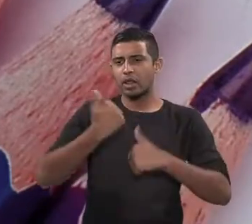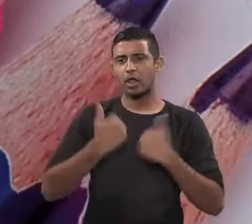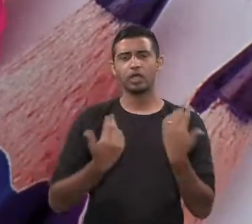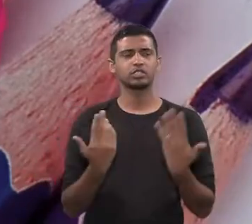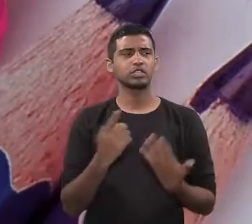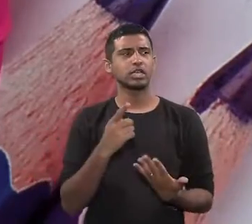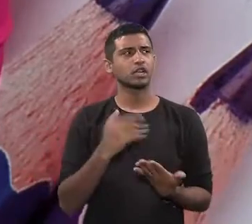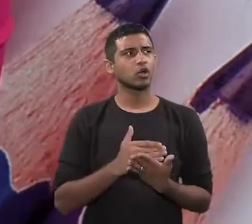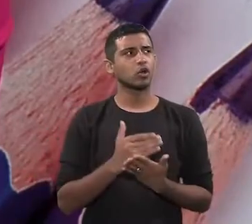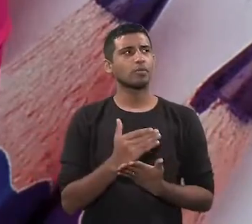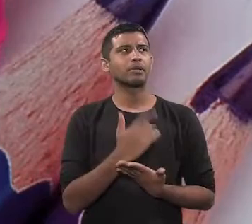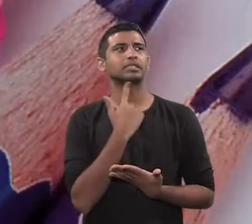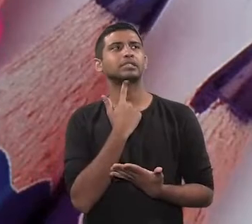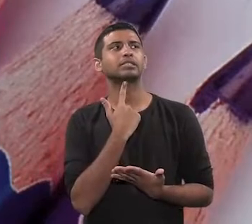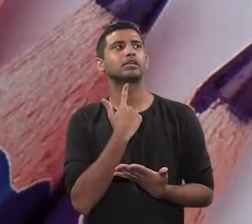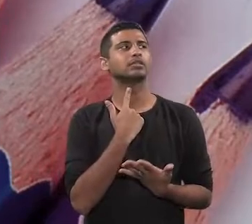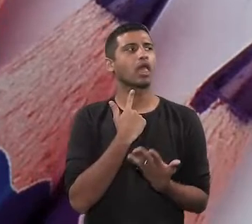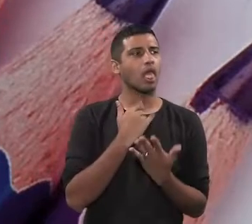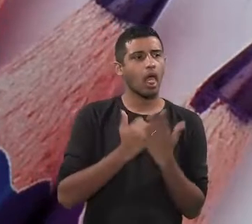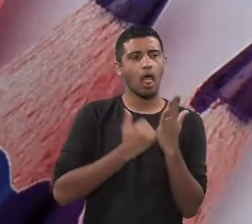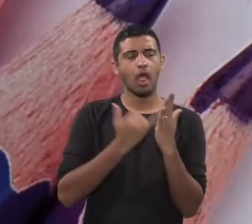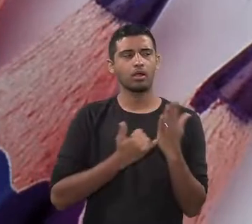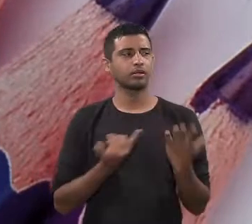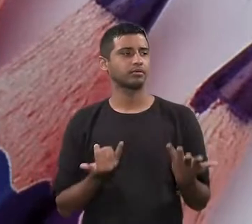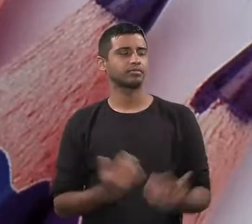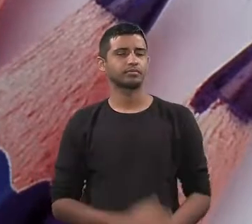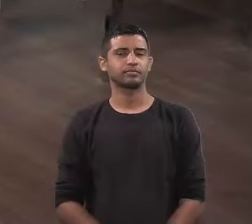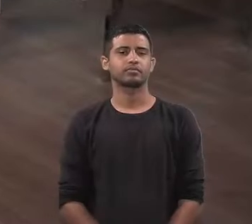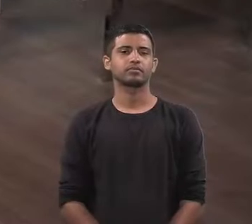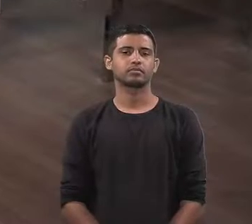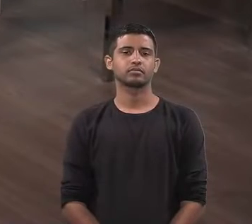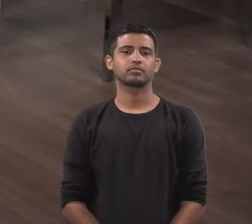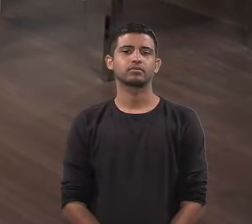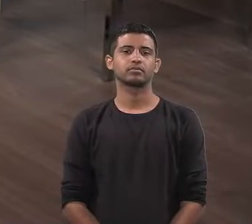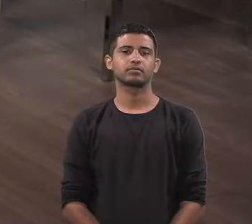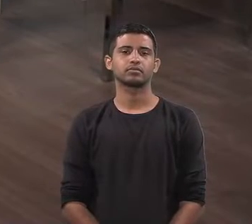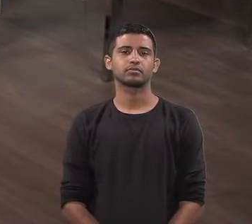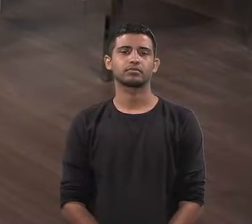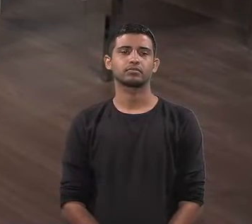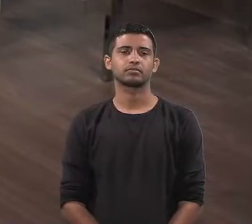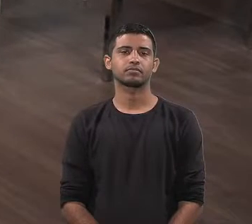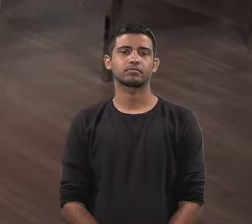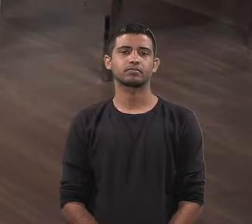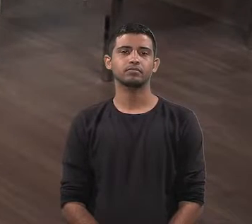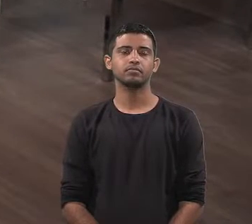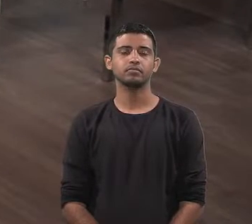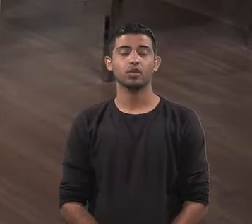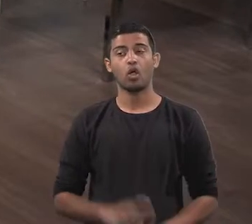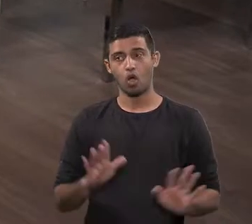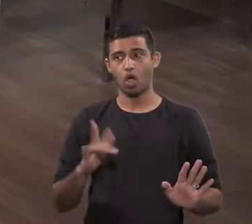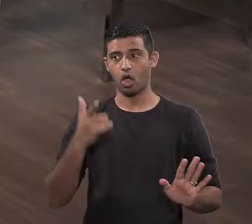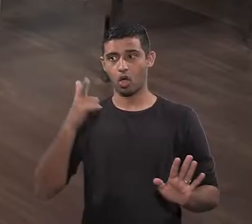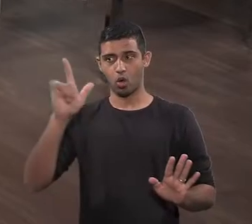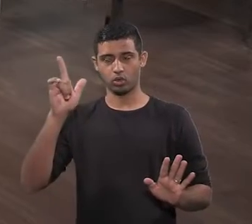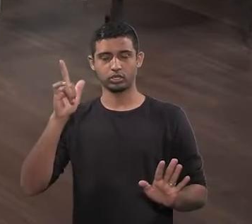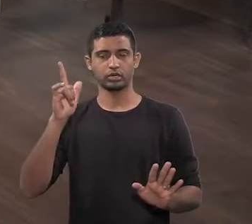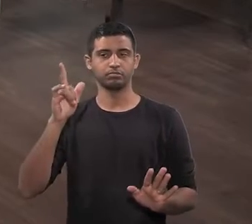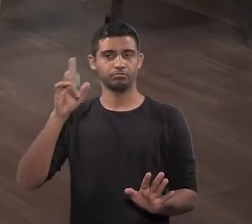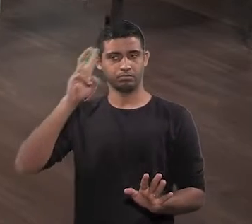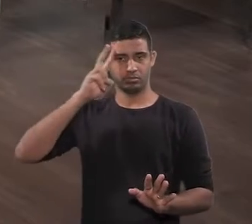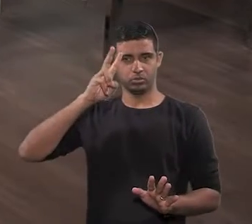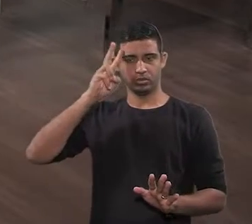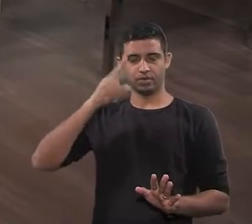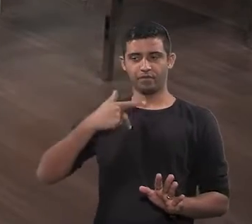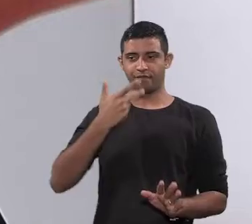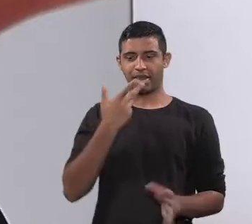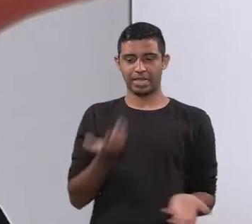esporte, que começa também desde cedo a praticar? Olha, eu gostaria até de colocar uma situação. Não